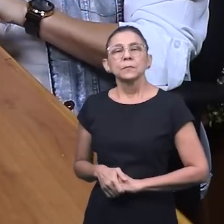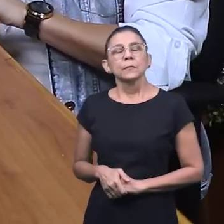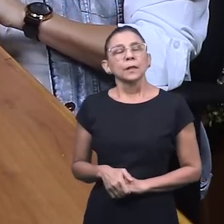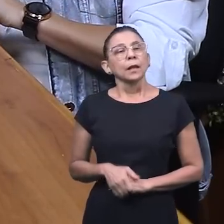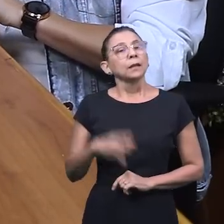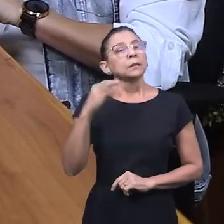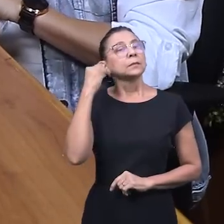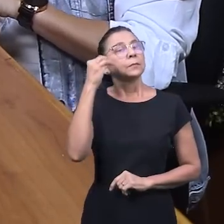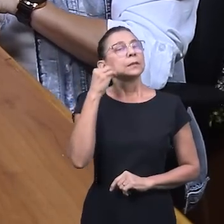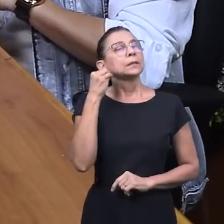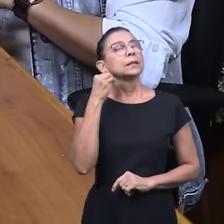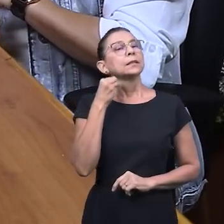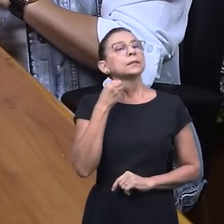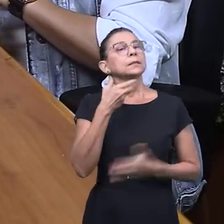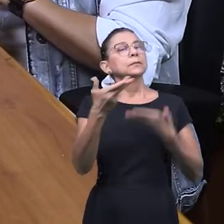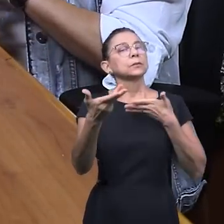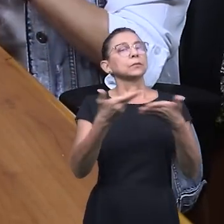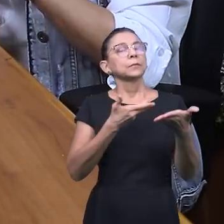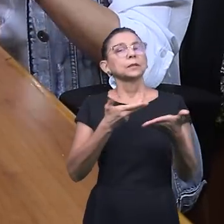a gente